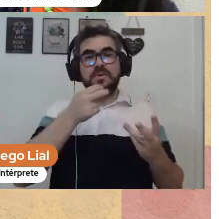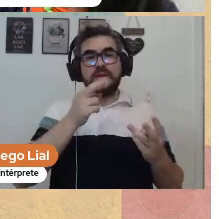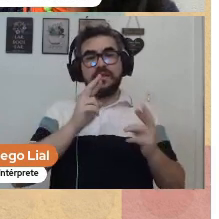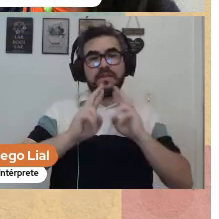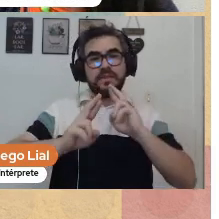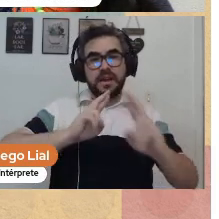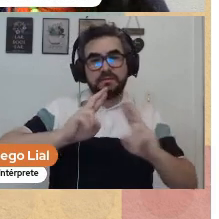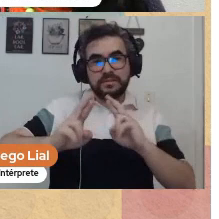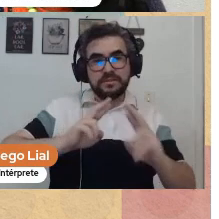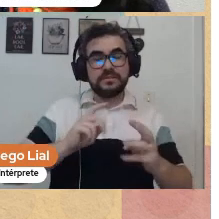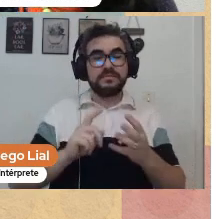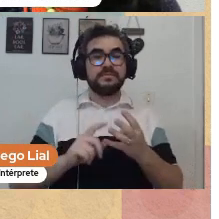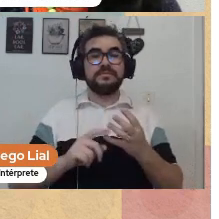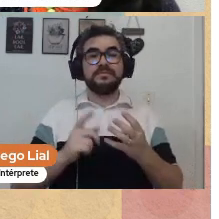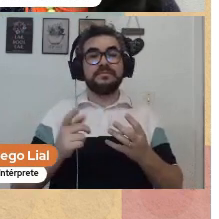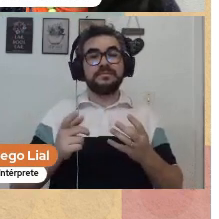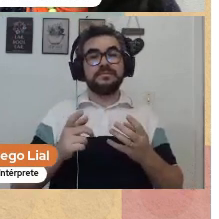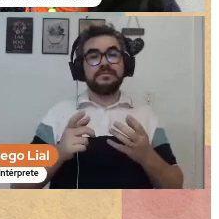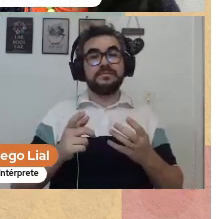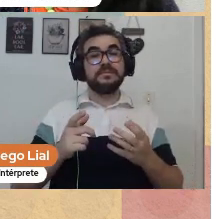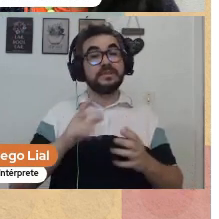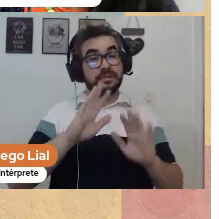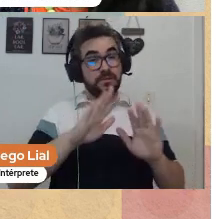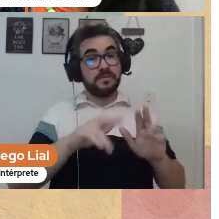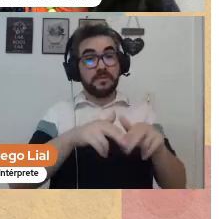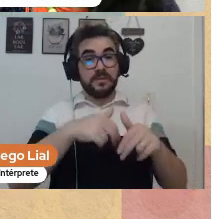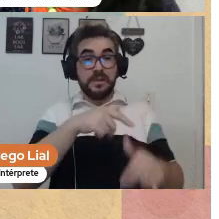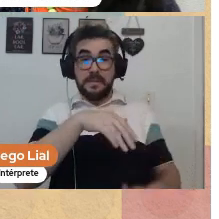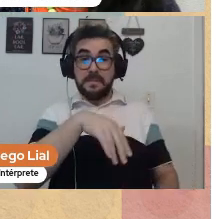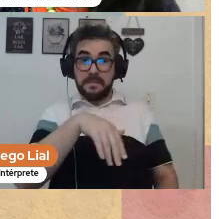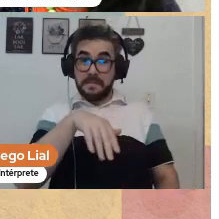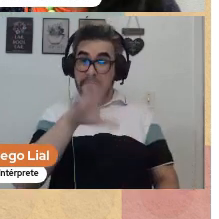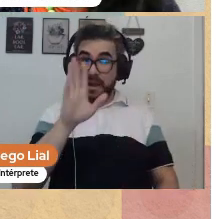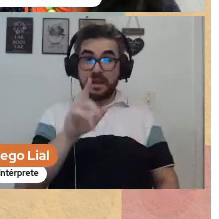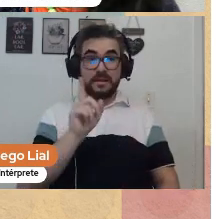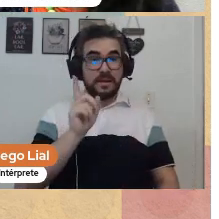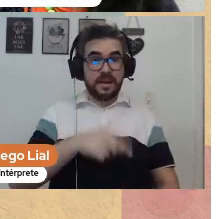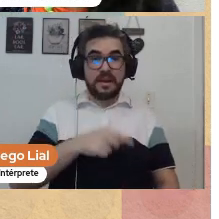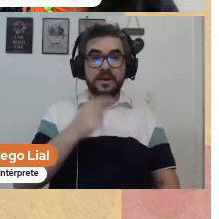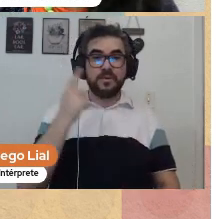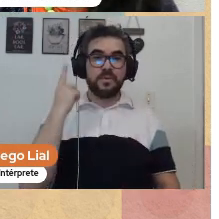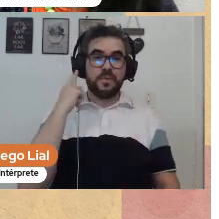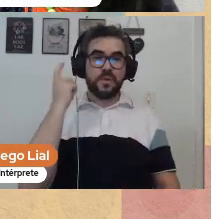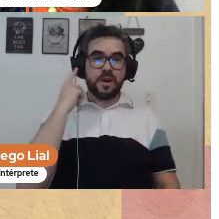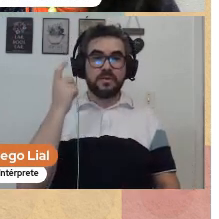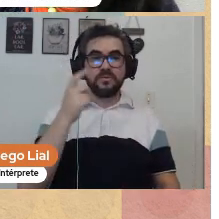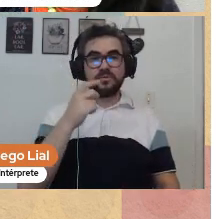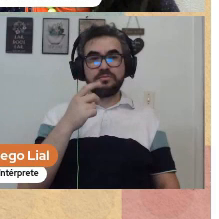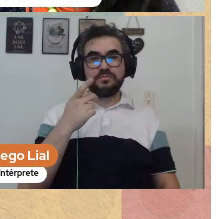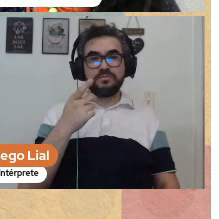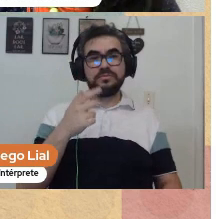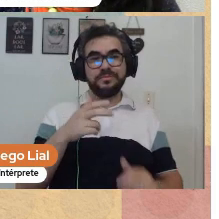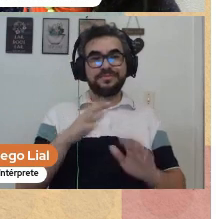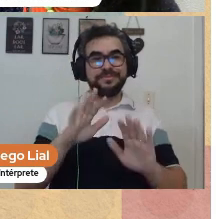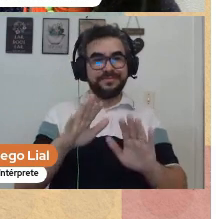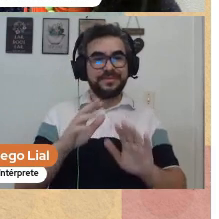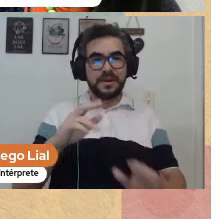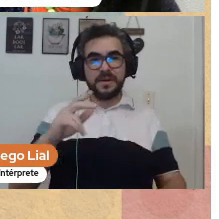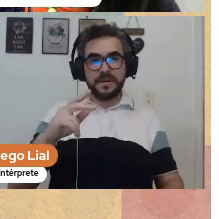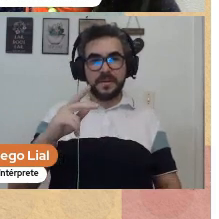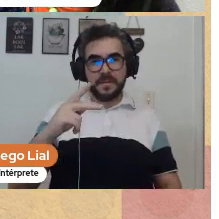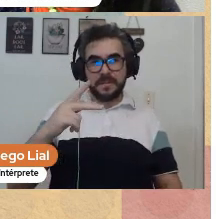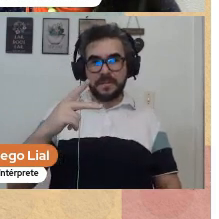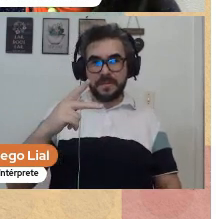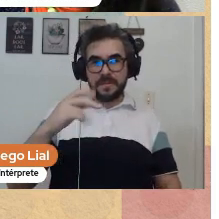né? Justamente devido às entrevistas e os podcasts, né? Só tentando fazer um link, os podcasts também